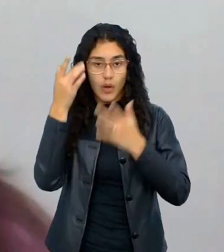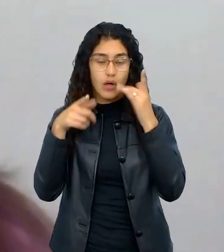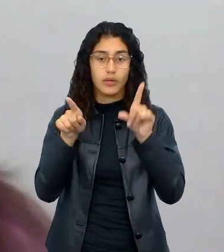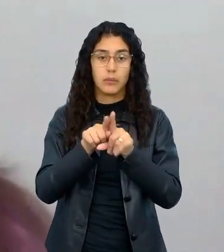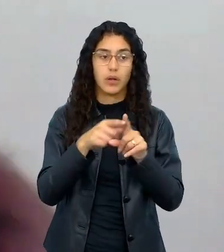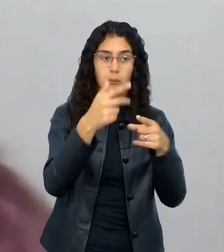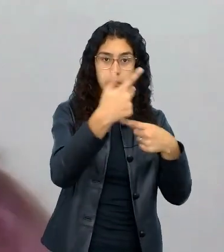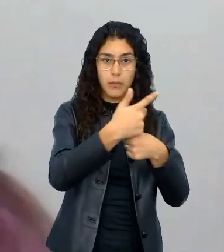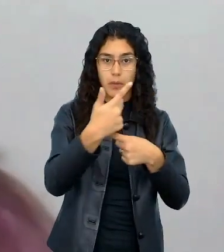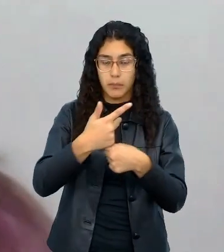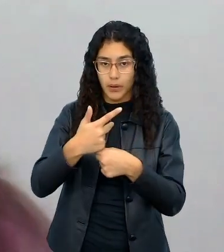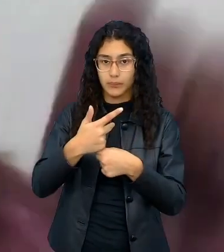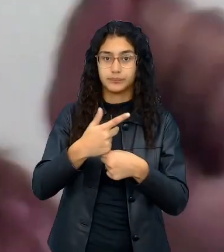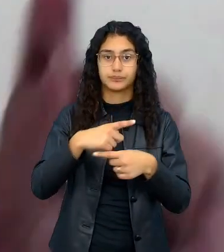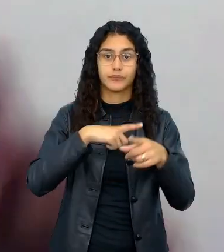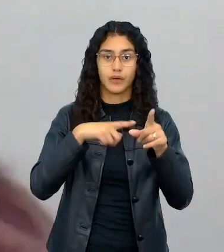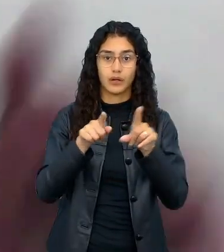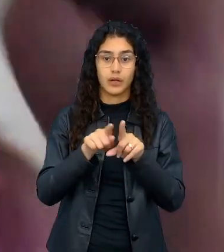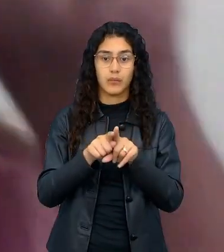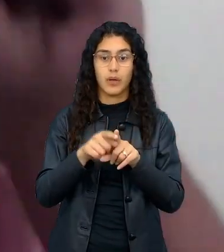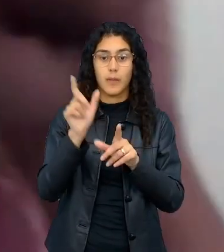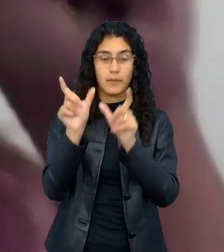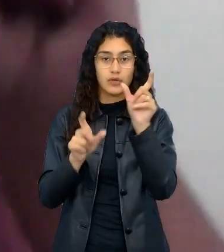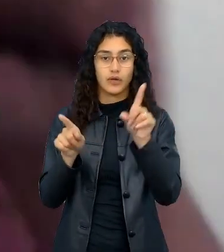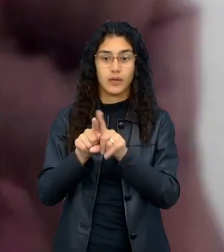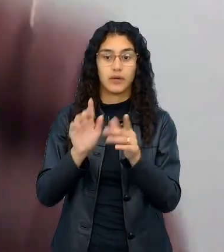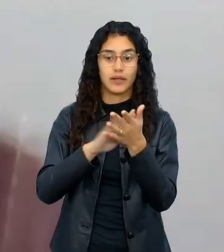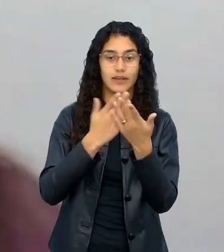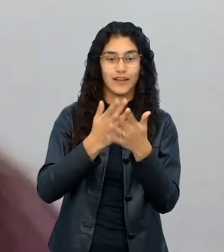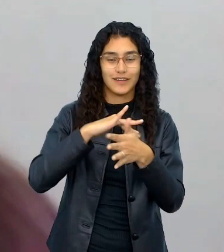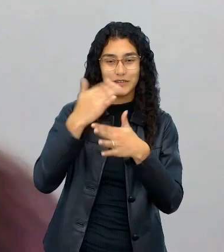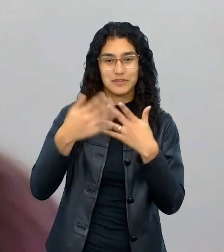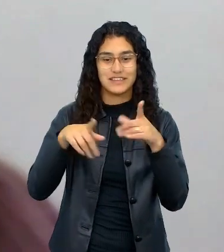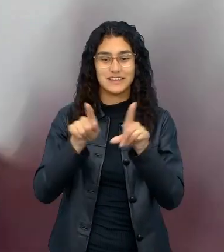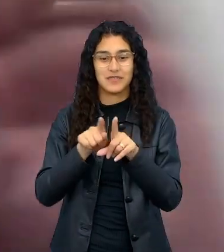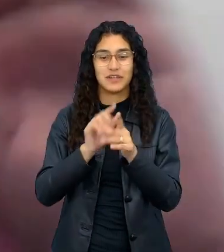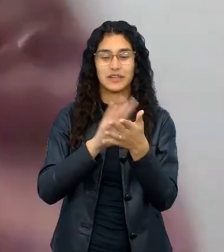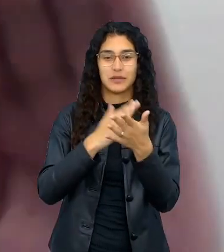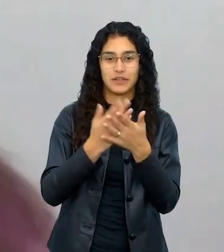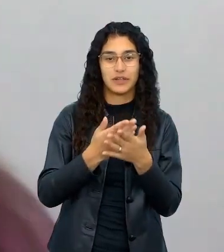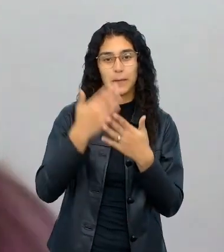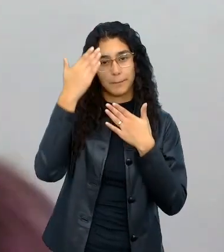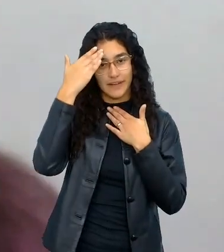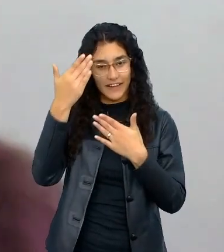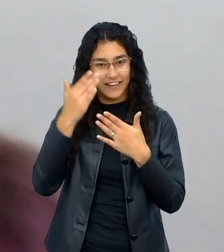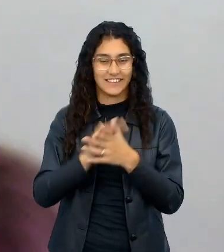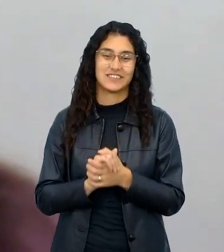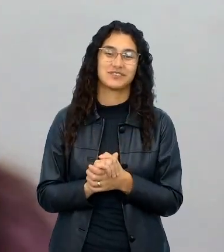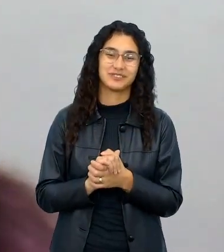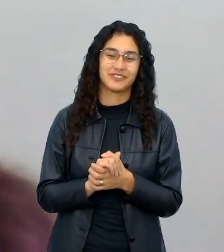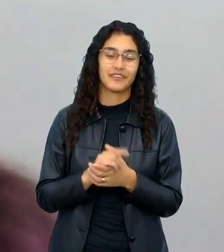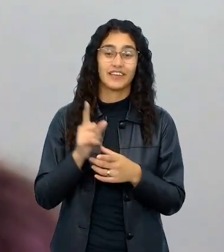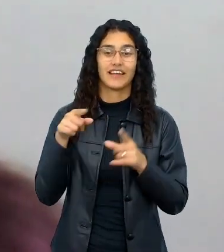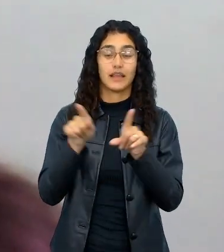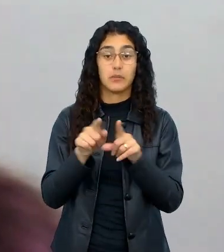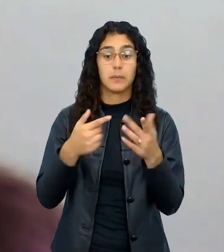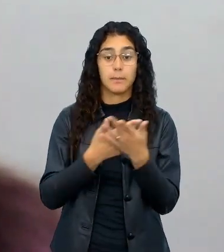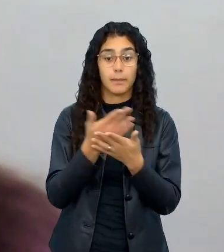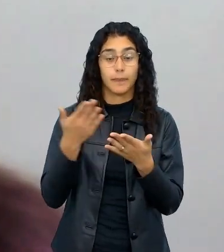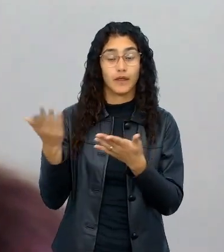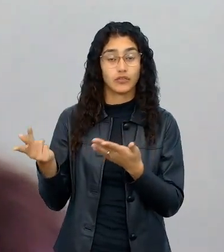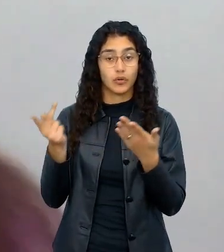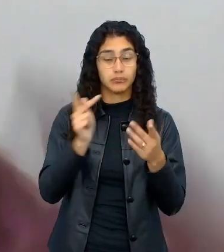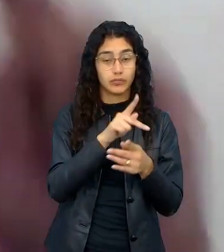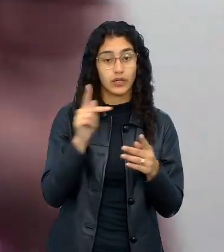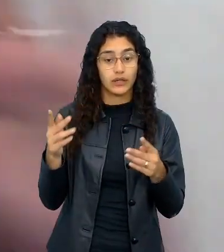do vídeo, ao pessoal das liras que estão ali traduzindo a gente. Muito obrigada, viu? E a você, professor, que chegou